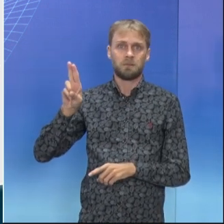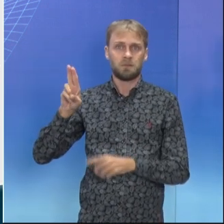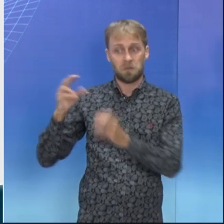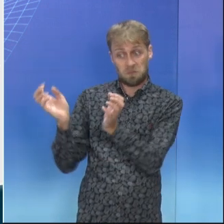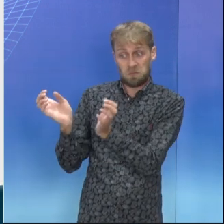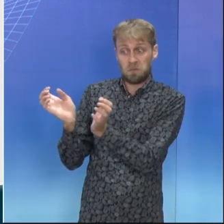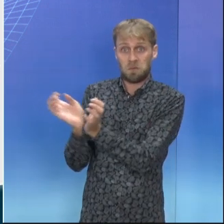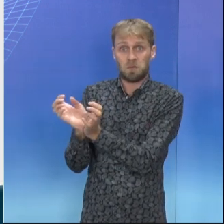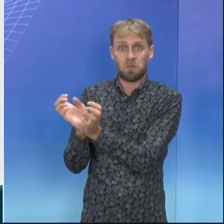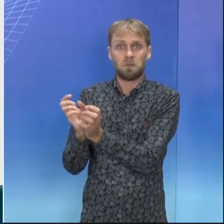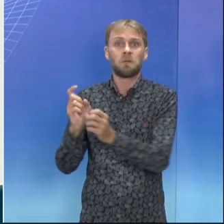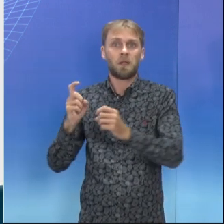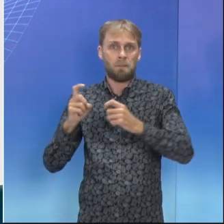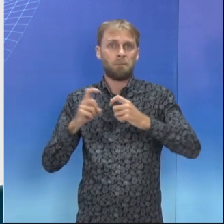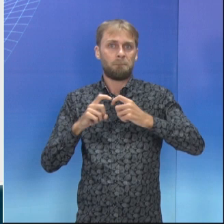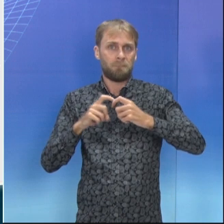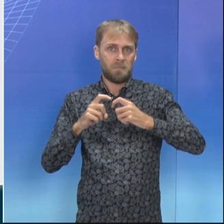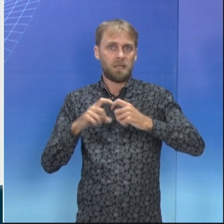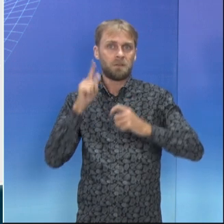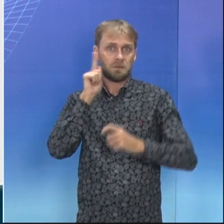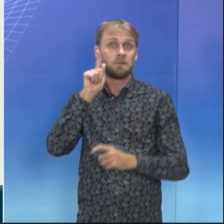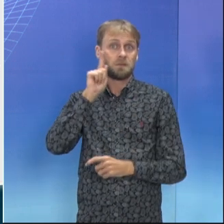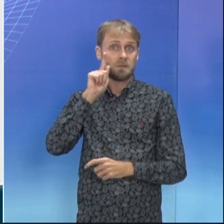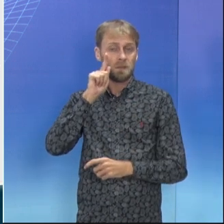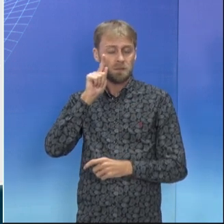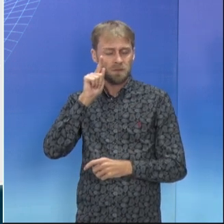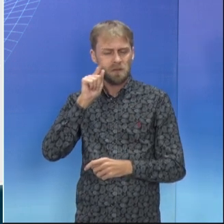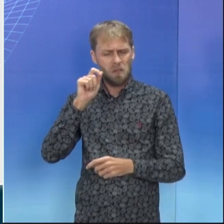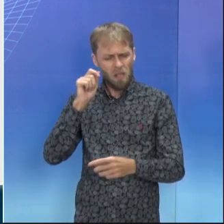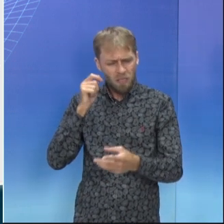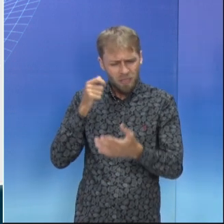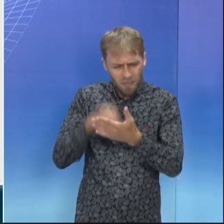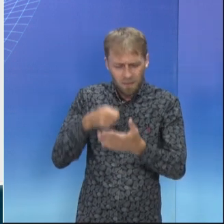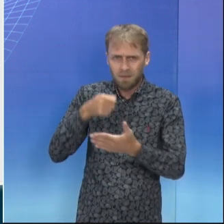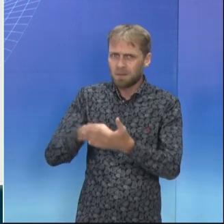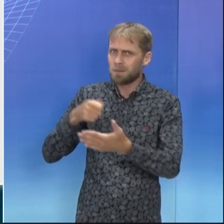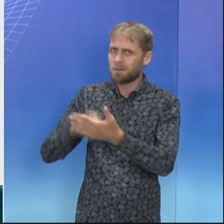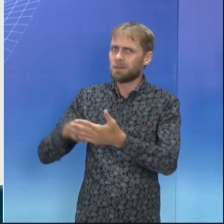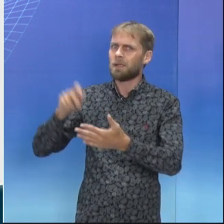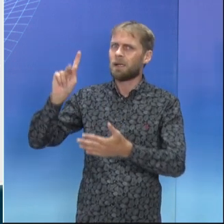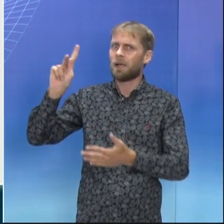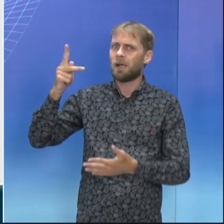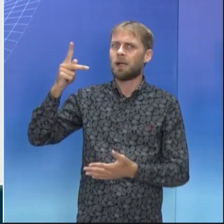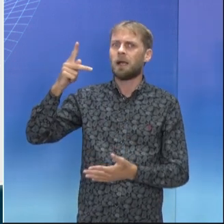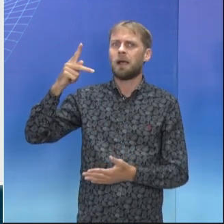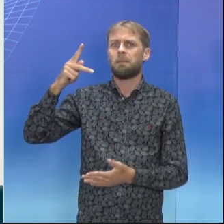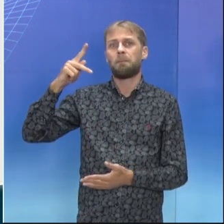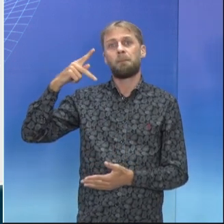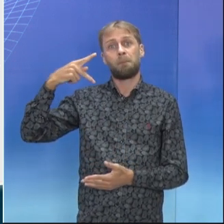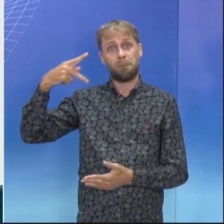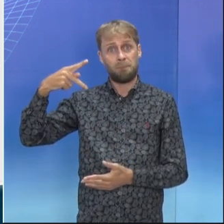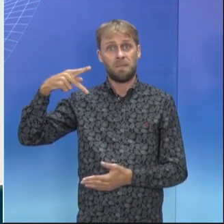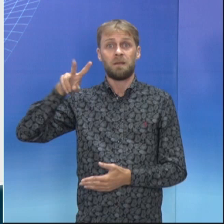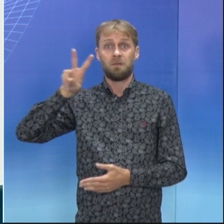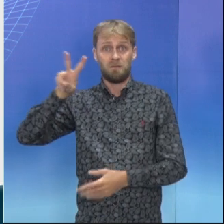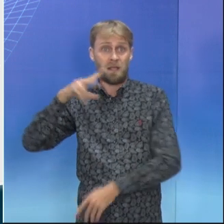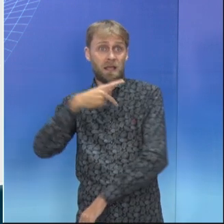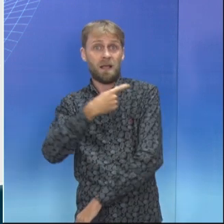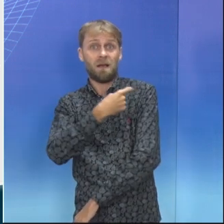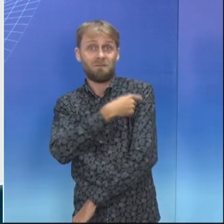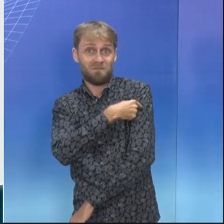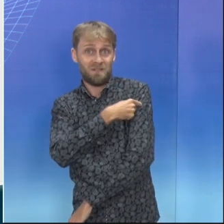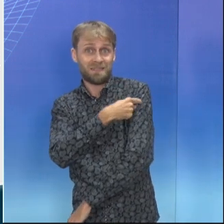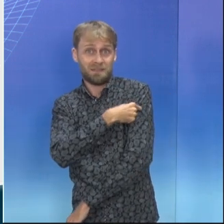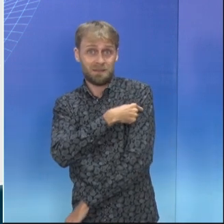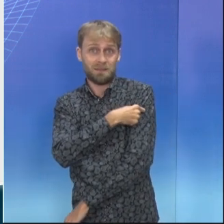de Pediatria decidiu enfrentar-se ao HPV mediante vacunas que se põem